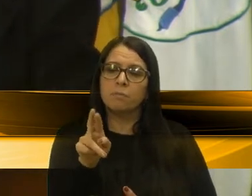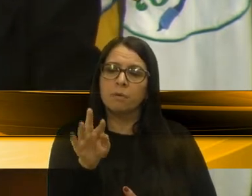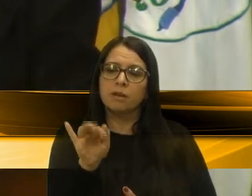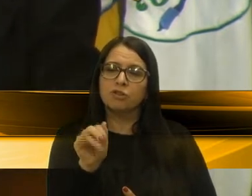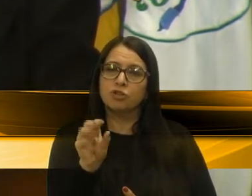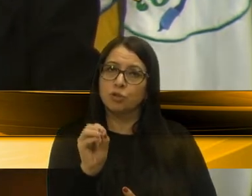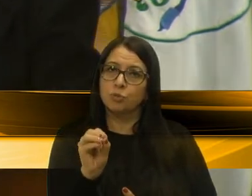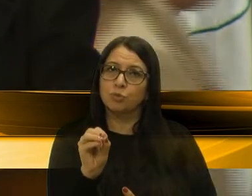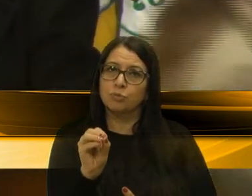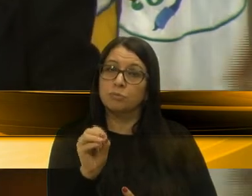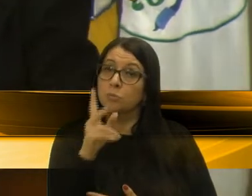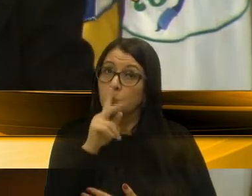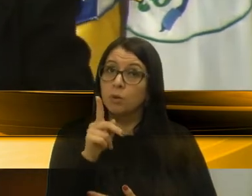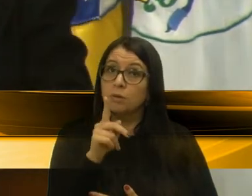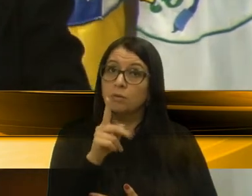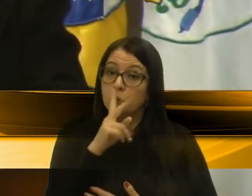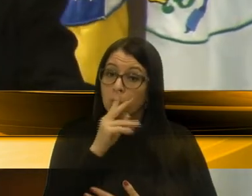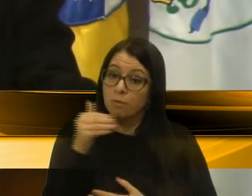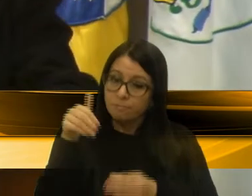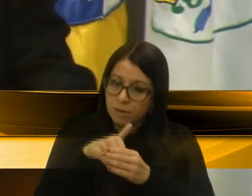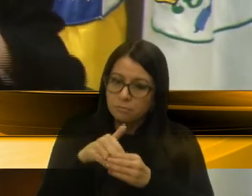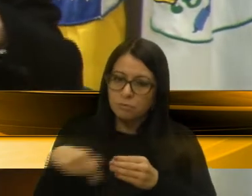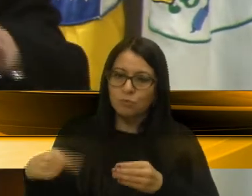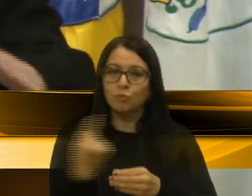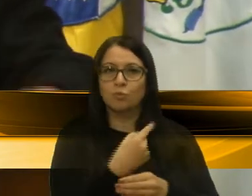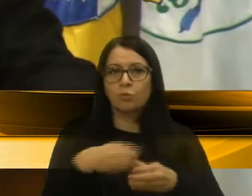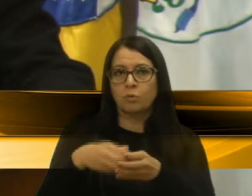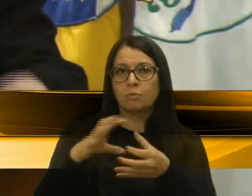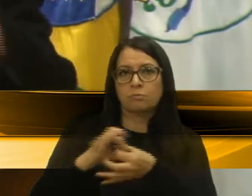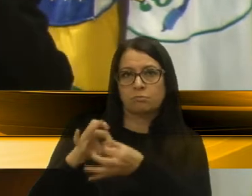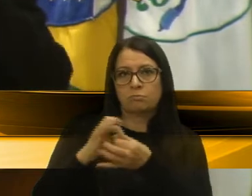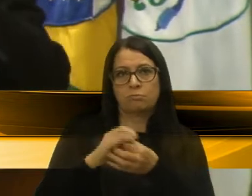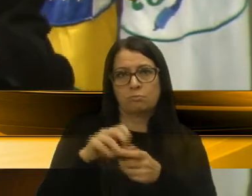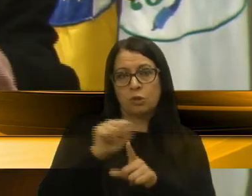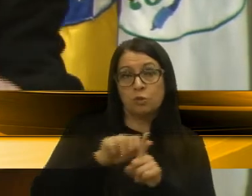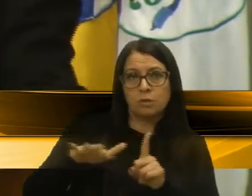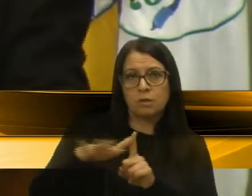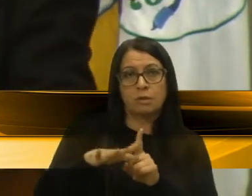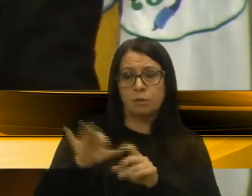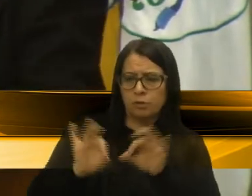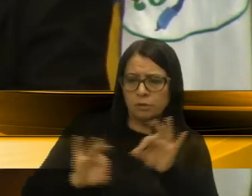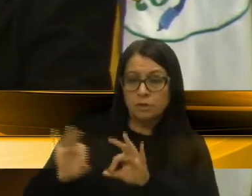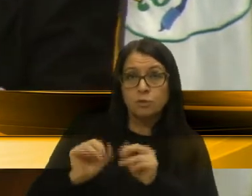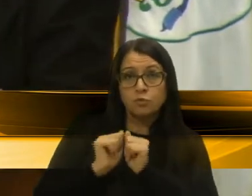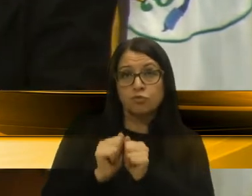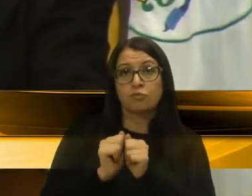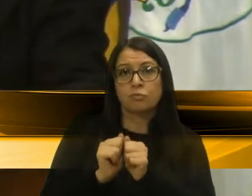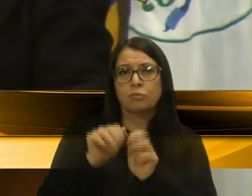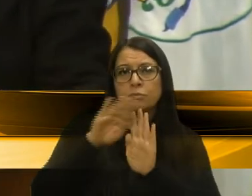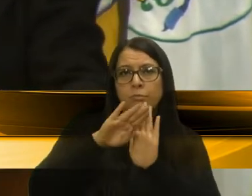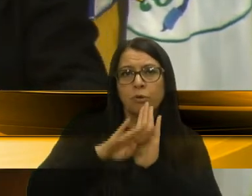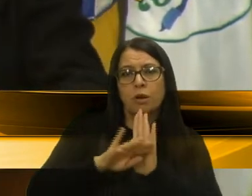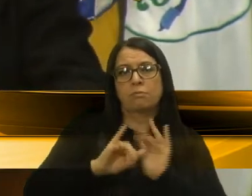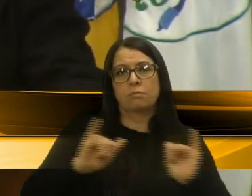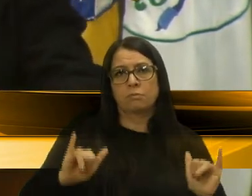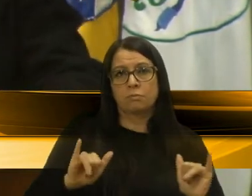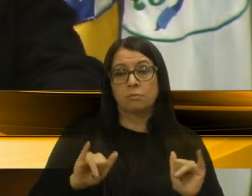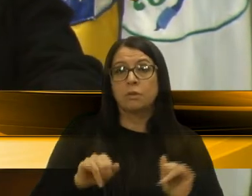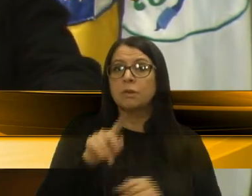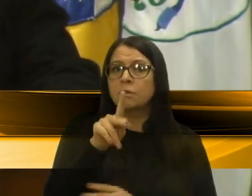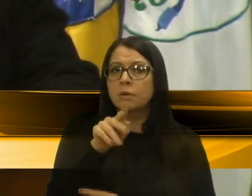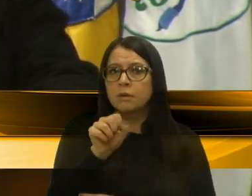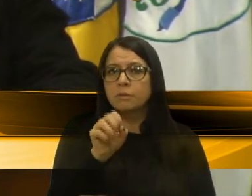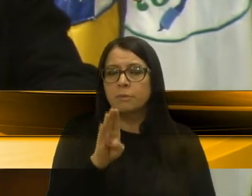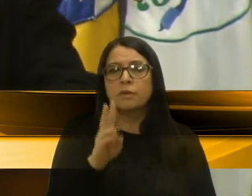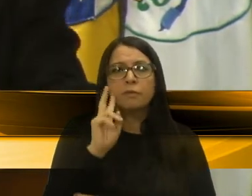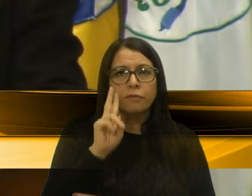Meneguzzi, já significa dizer que é parte da sociedade que se organiza em cima de um programa. E, portanto, o PSB